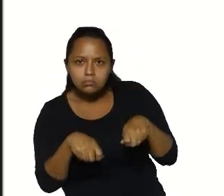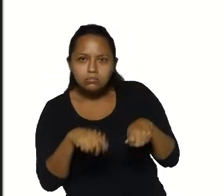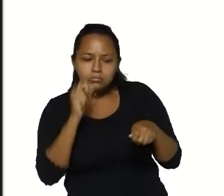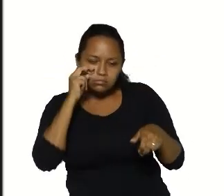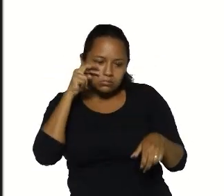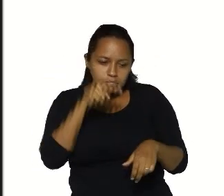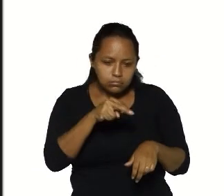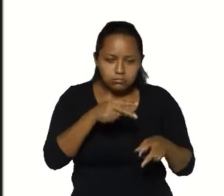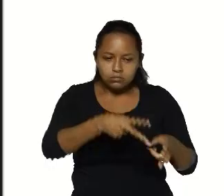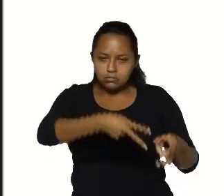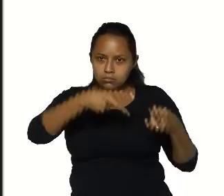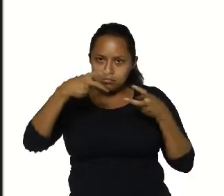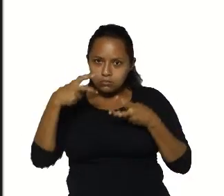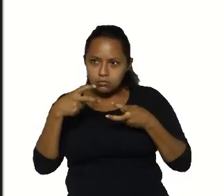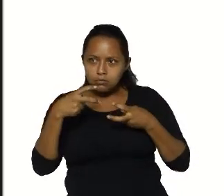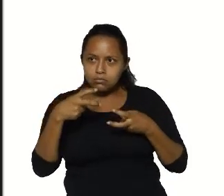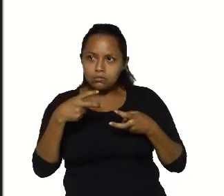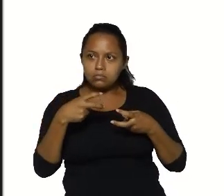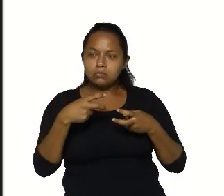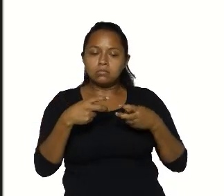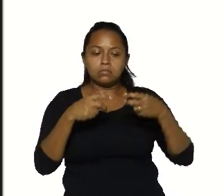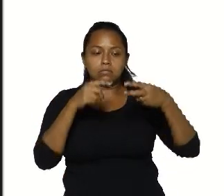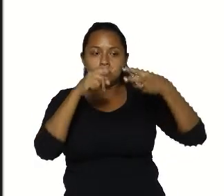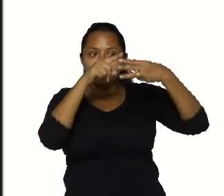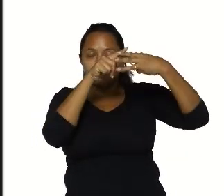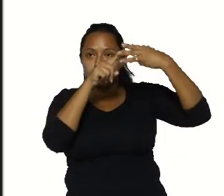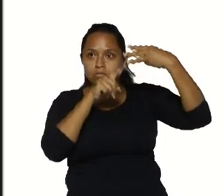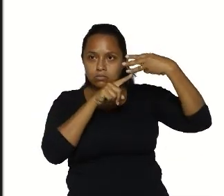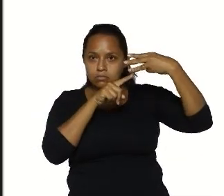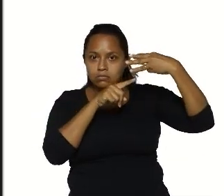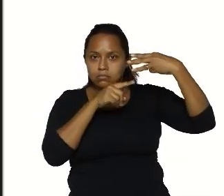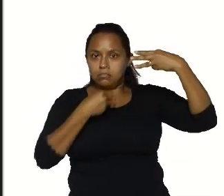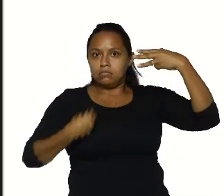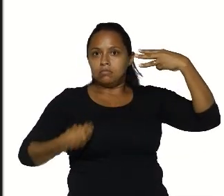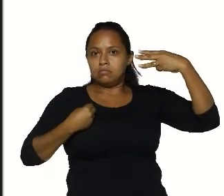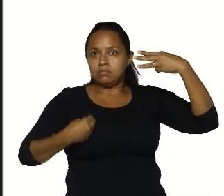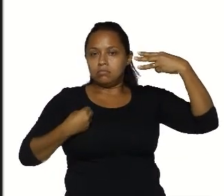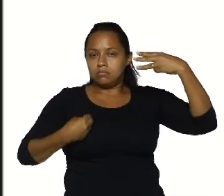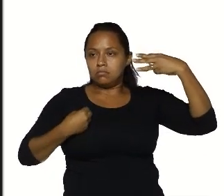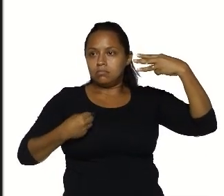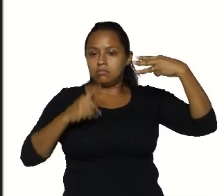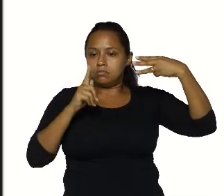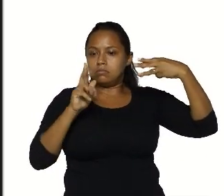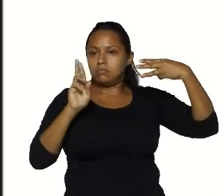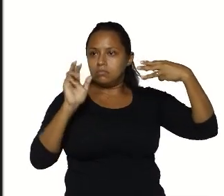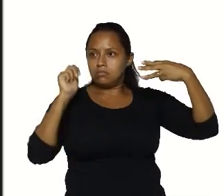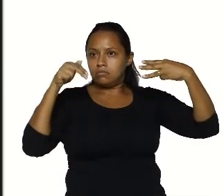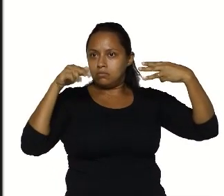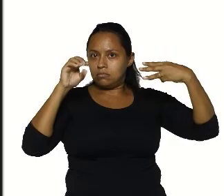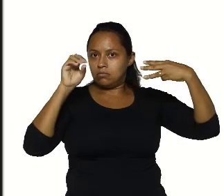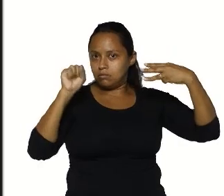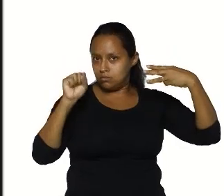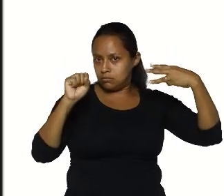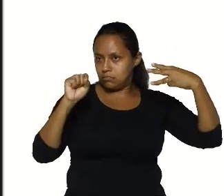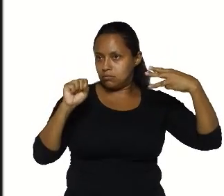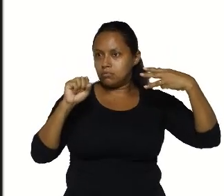possível perceber no neutrófilo, basófilo e eosinófilo a presença de grânulos. Por esta